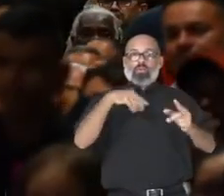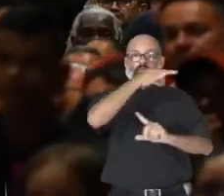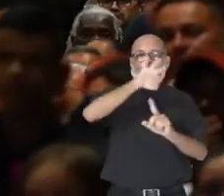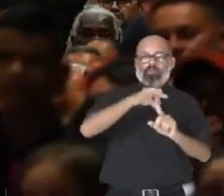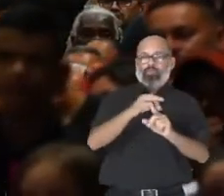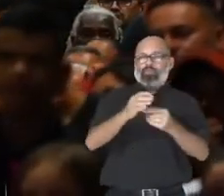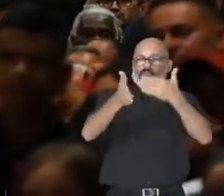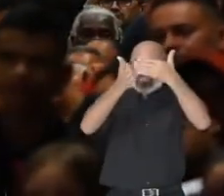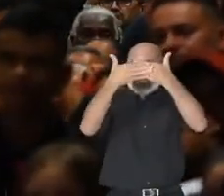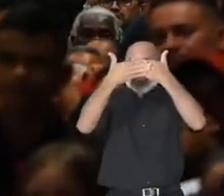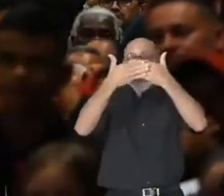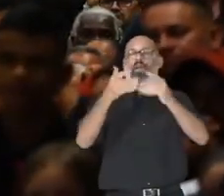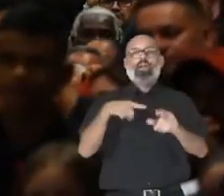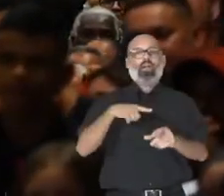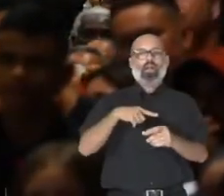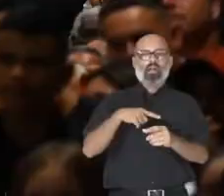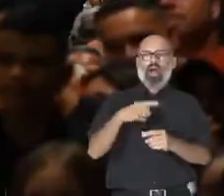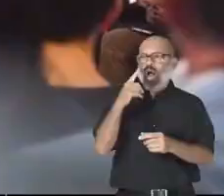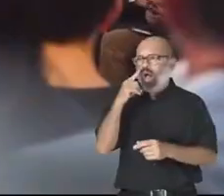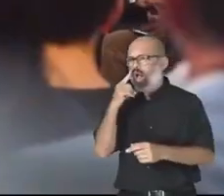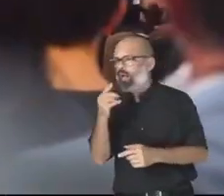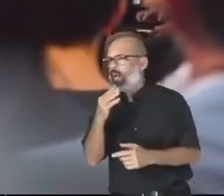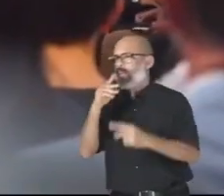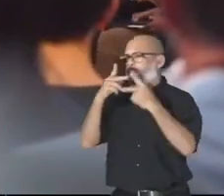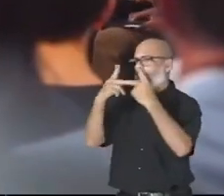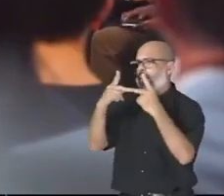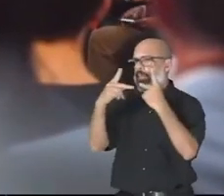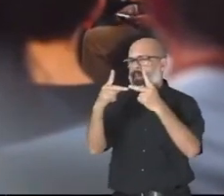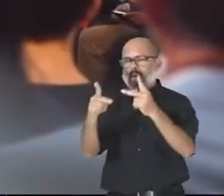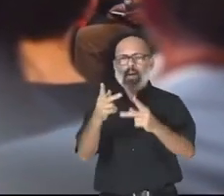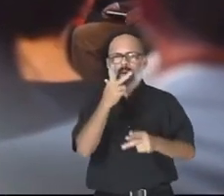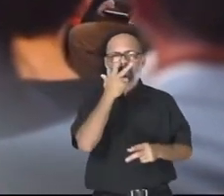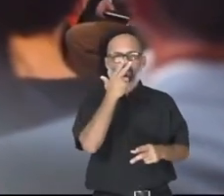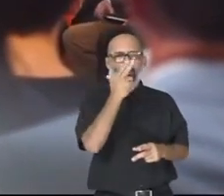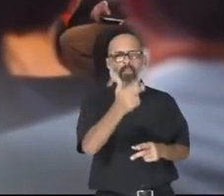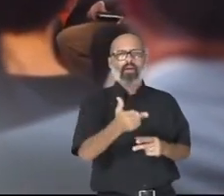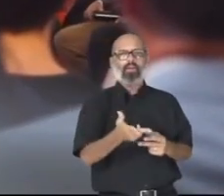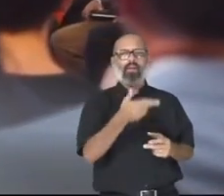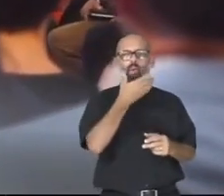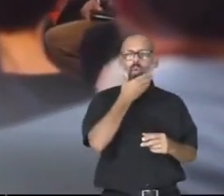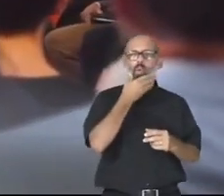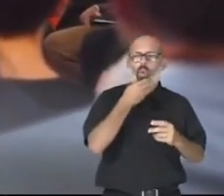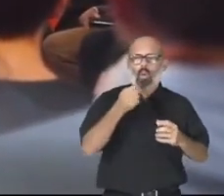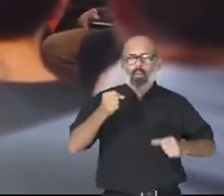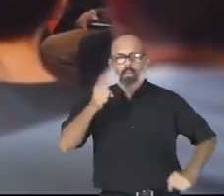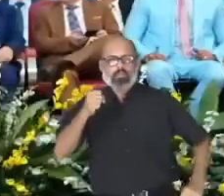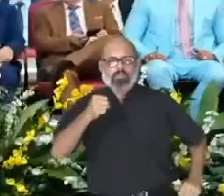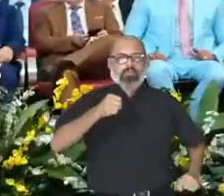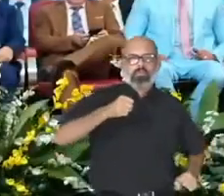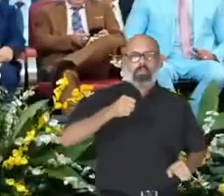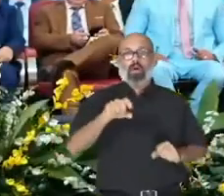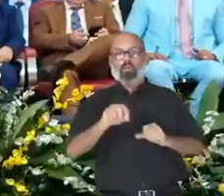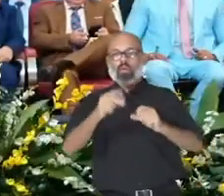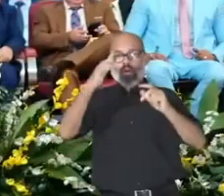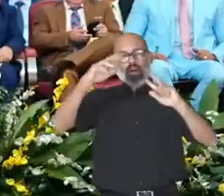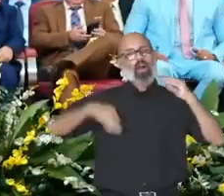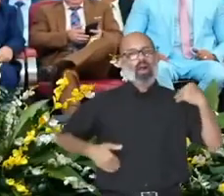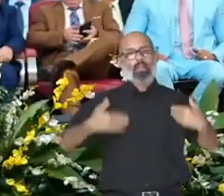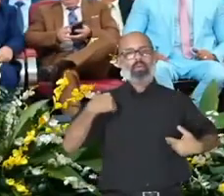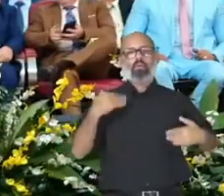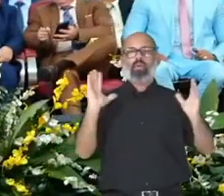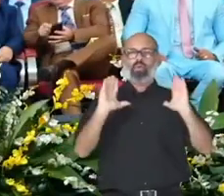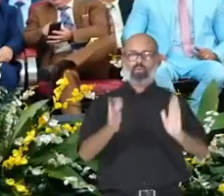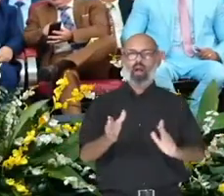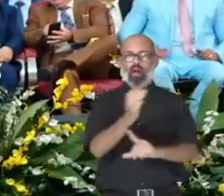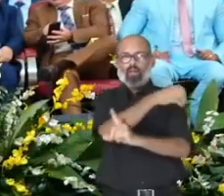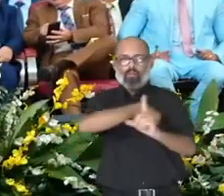pessoas pararam para ouvir aquele troglodita pregar, porque ele mais parecia um Neandertal, um homem das cavernas, do que um ser humano já civilizado,